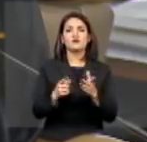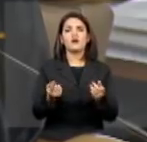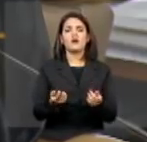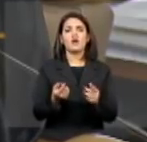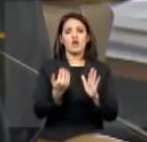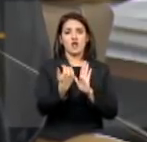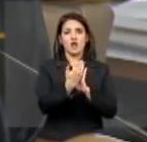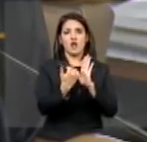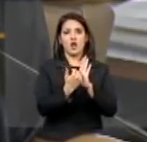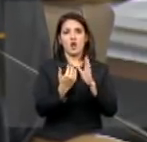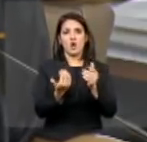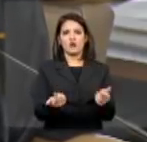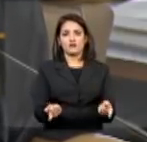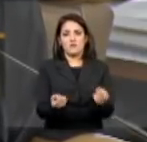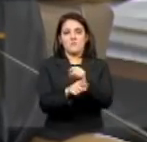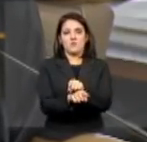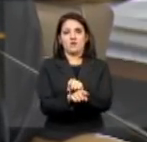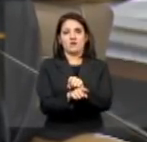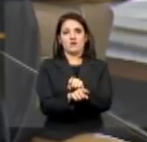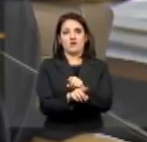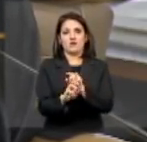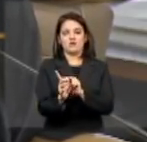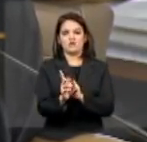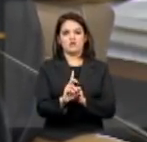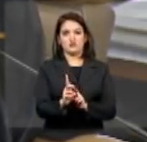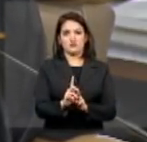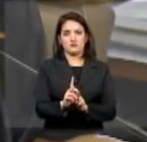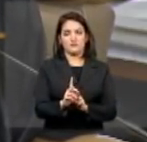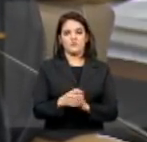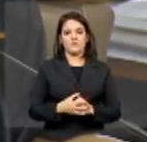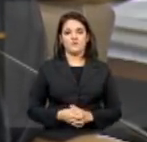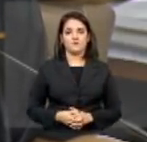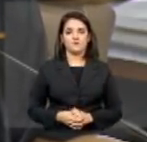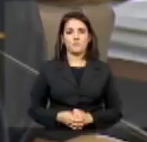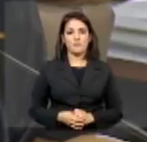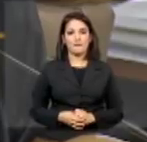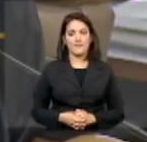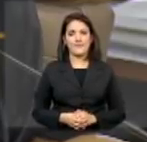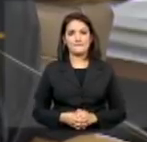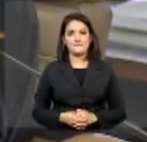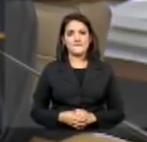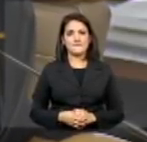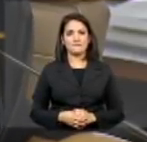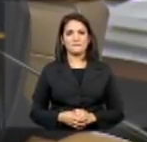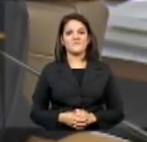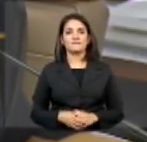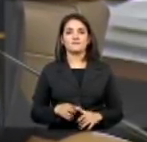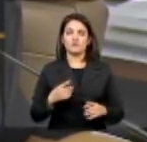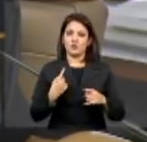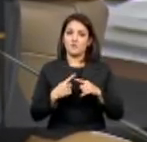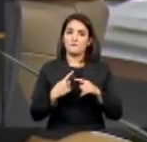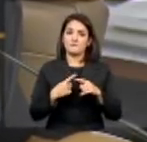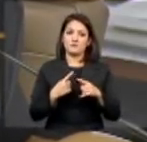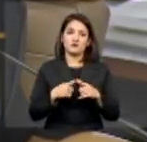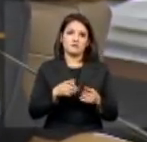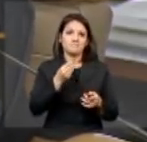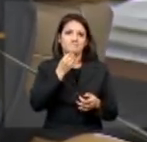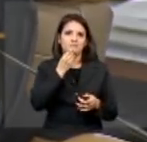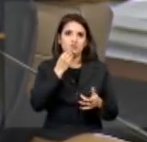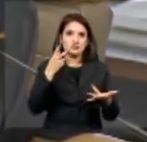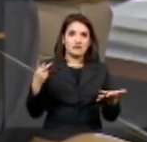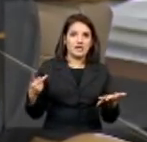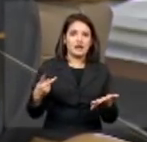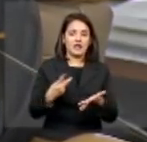dos atos que veiculam pretensão acusatória cenário que até em tese poderia comprometer o princípio